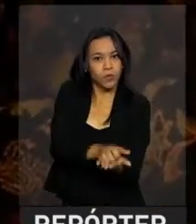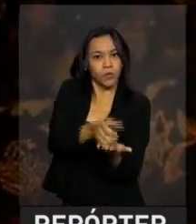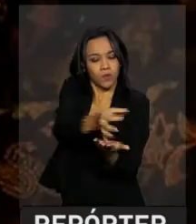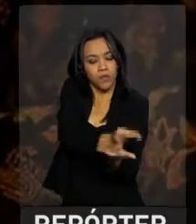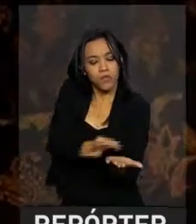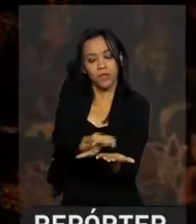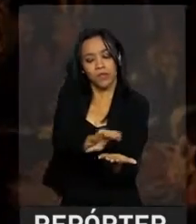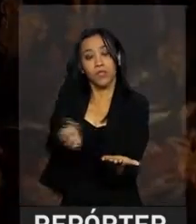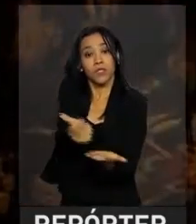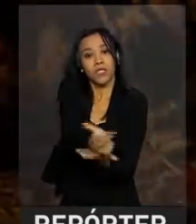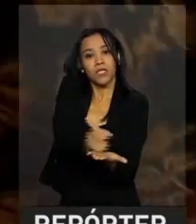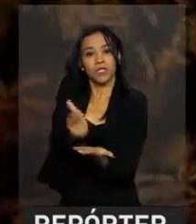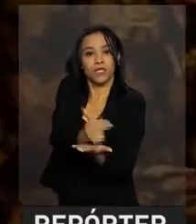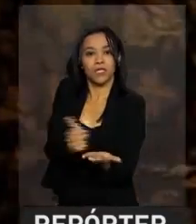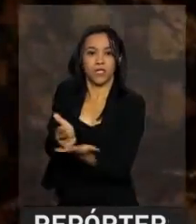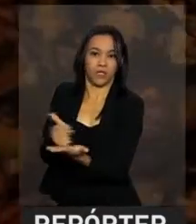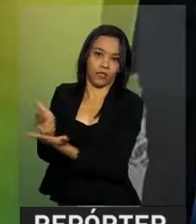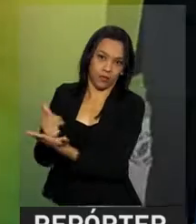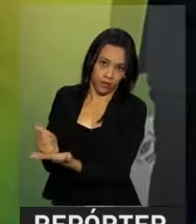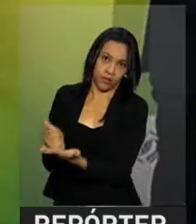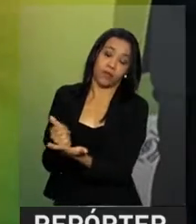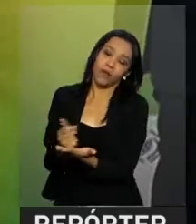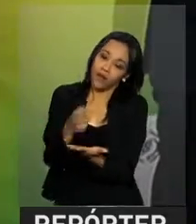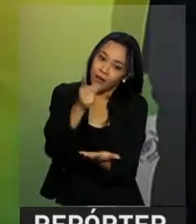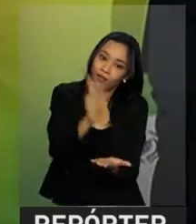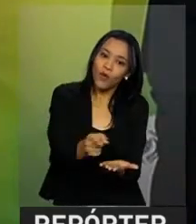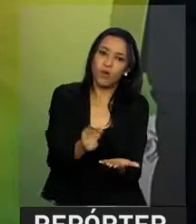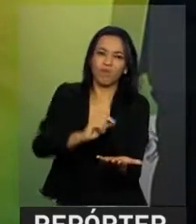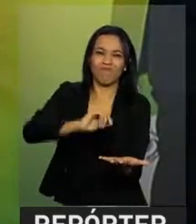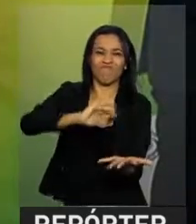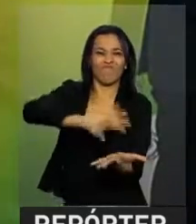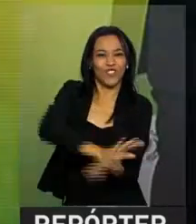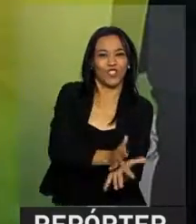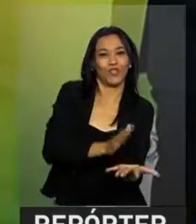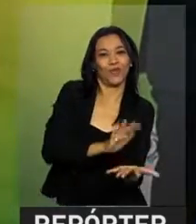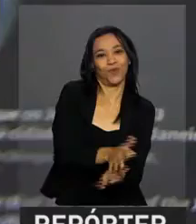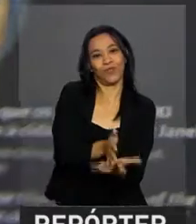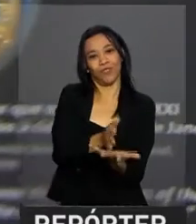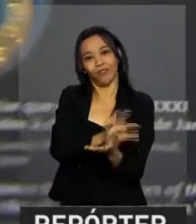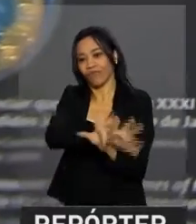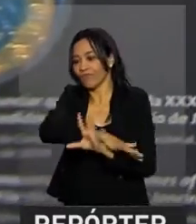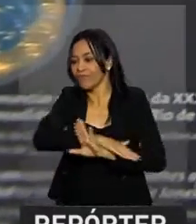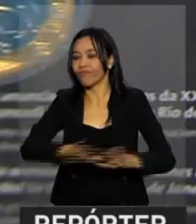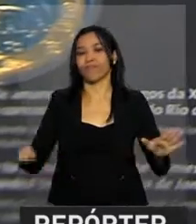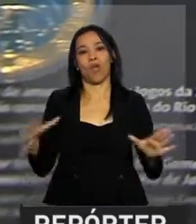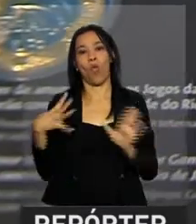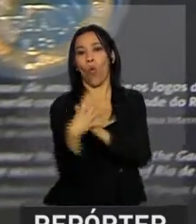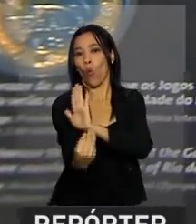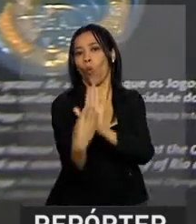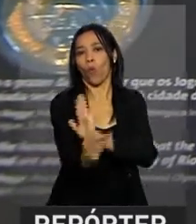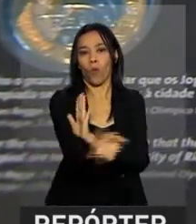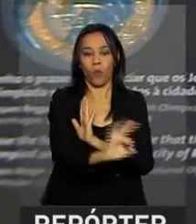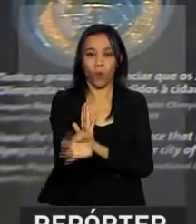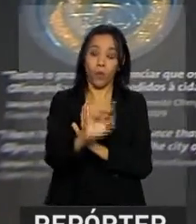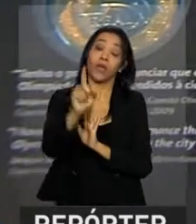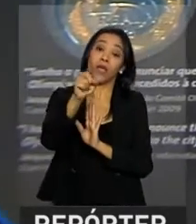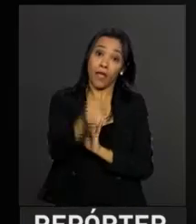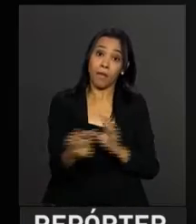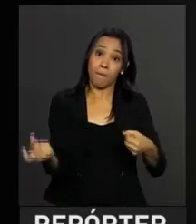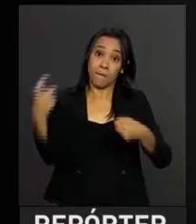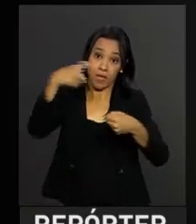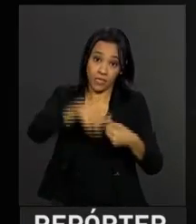gravar os desenhos exclusivos no metal foram destruídos durante o lançamento em parceria com o comitê rio 2016